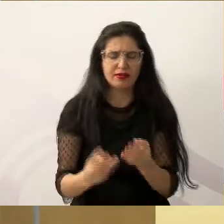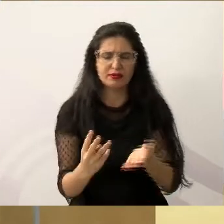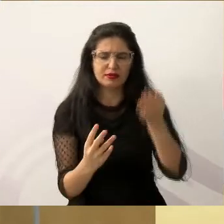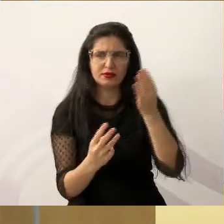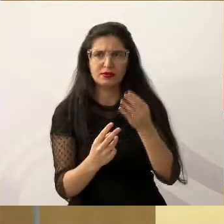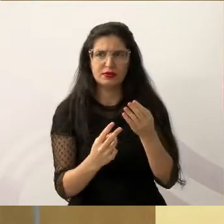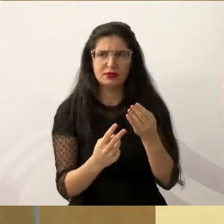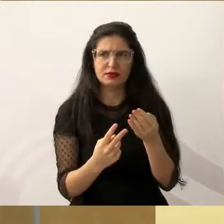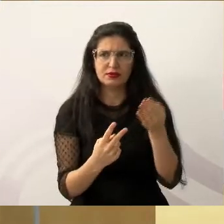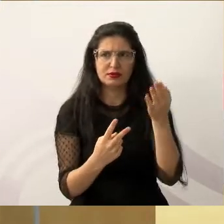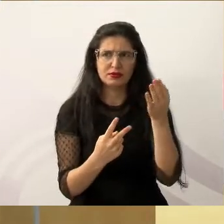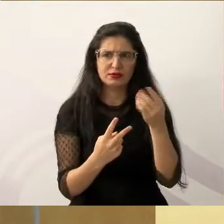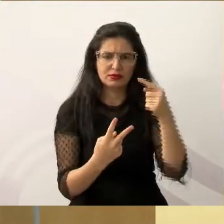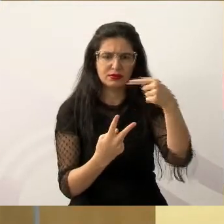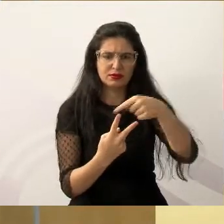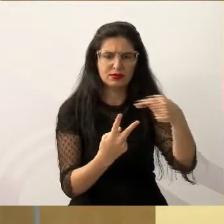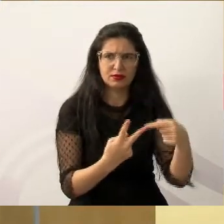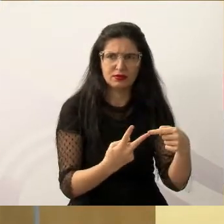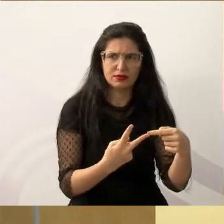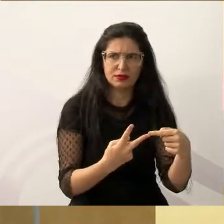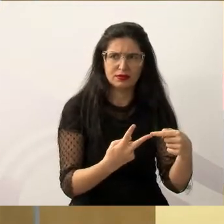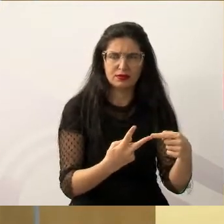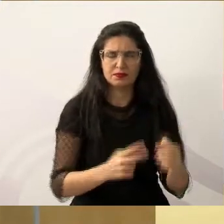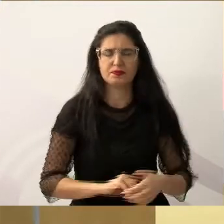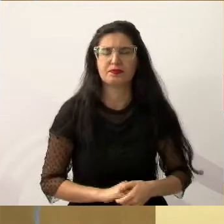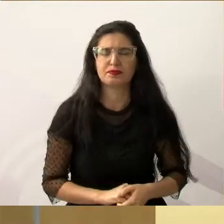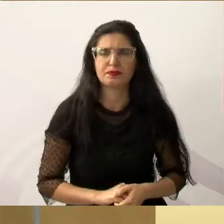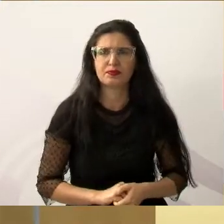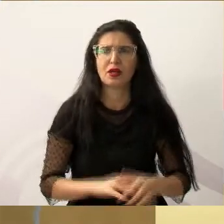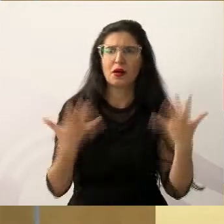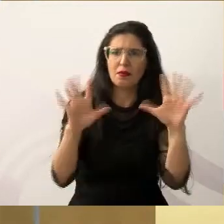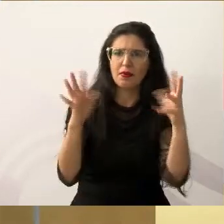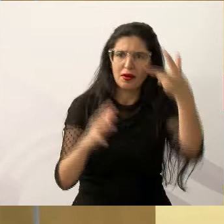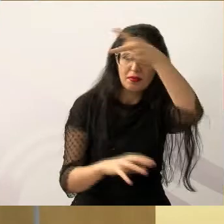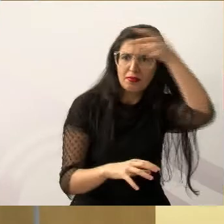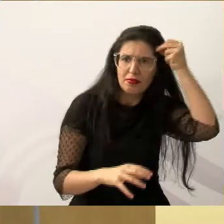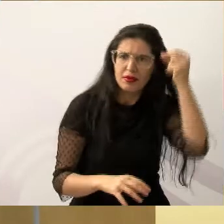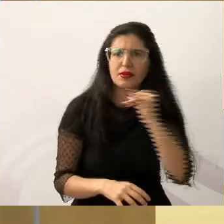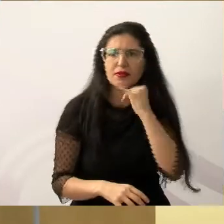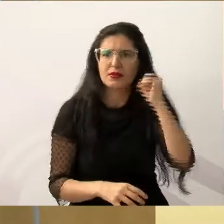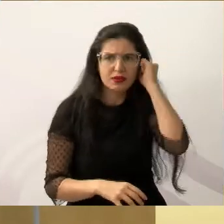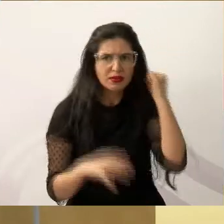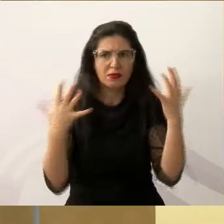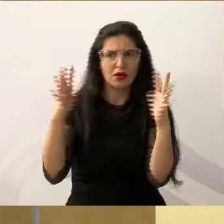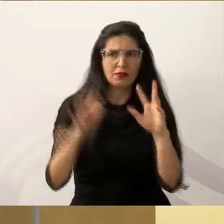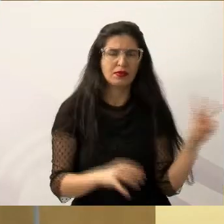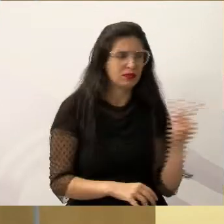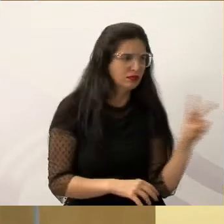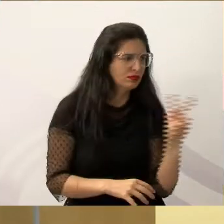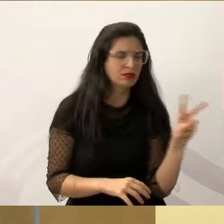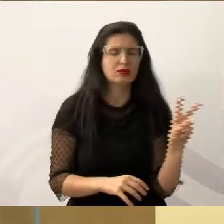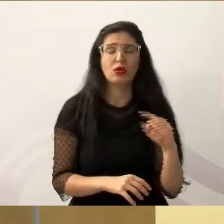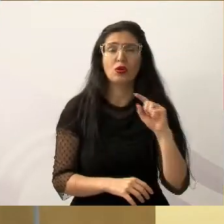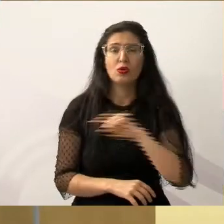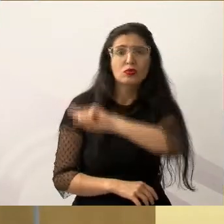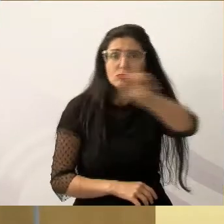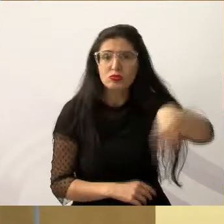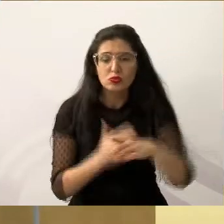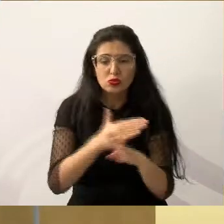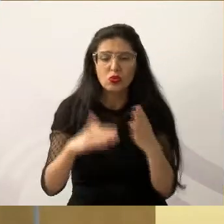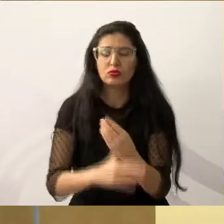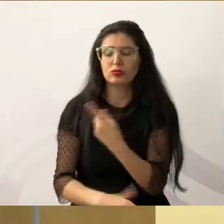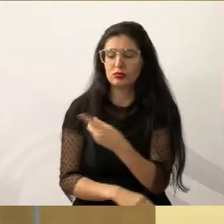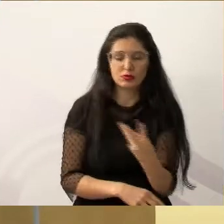que é mais vulnerável. E parabéns, Lucimar, para todos os vereadores dessa casa, nós, os 13 vereadores, que fizemos essa